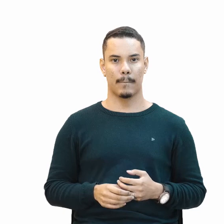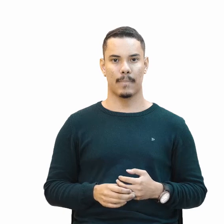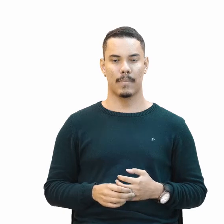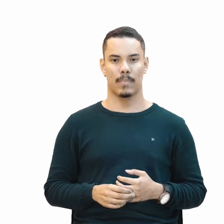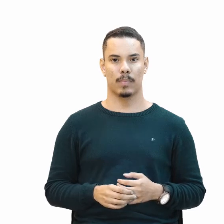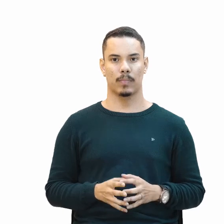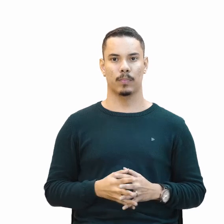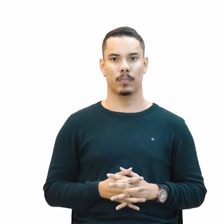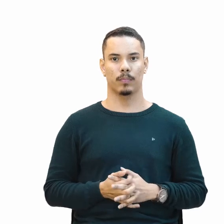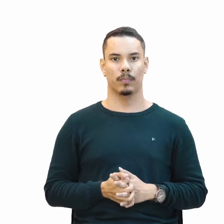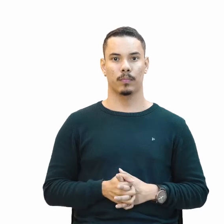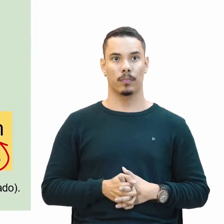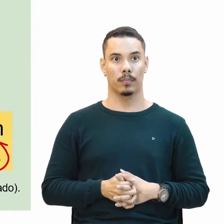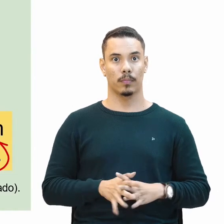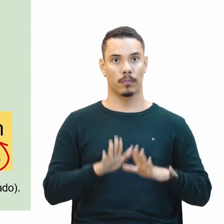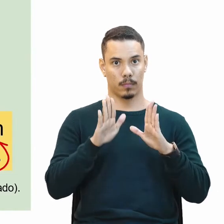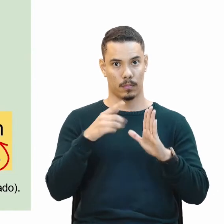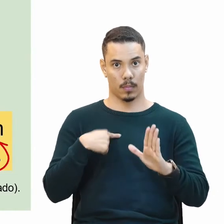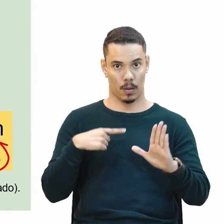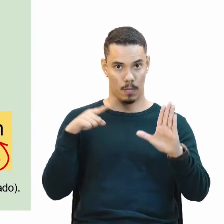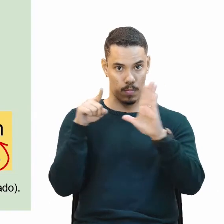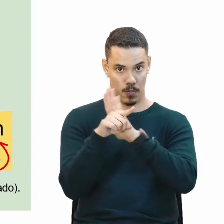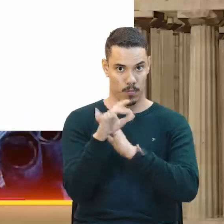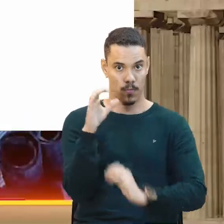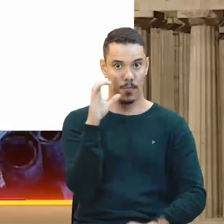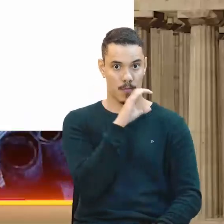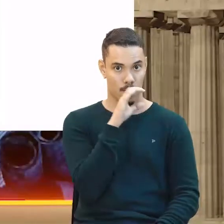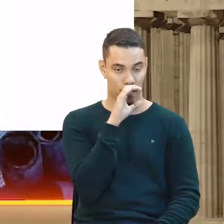Pessoal, uma perguntinha rapidamente.